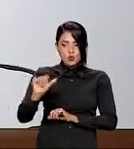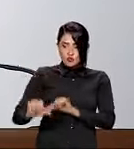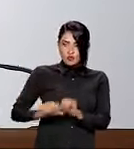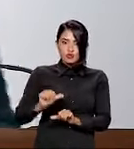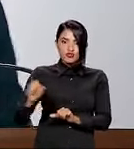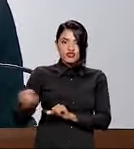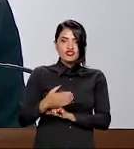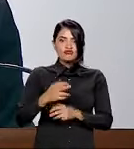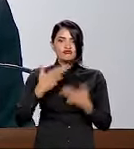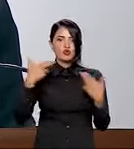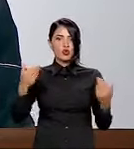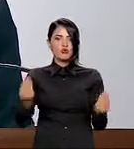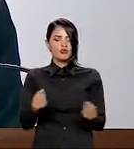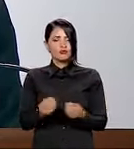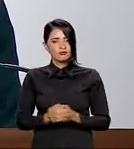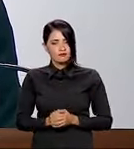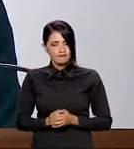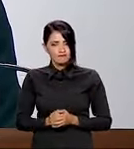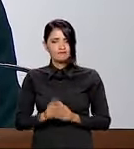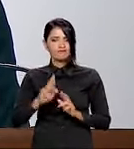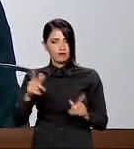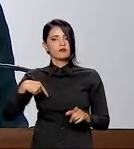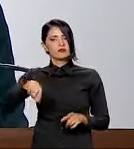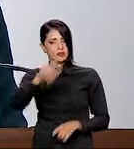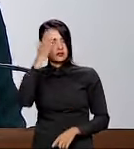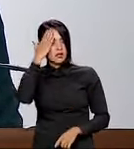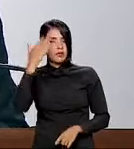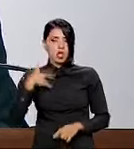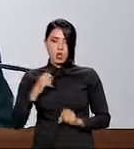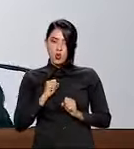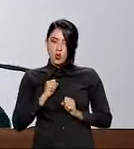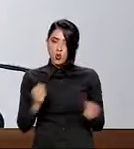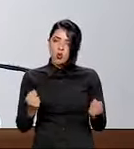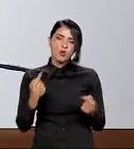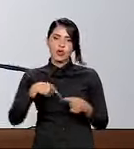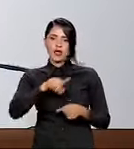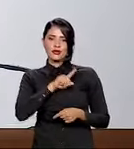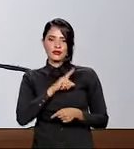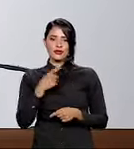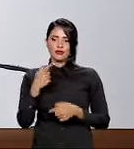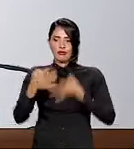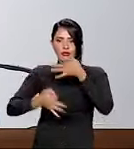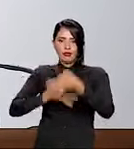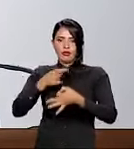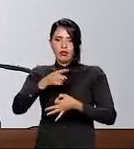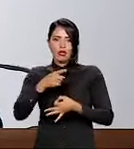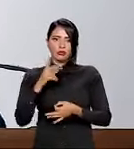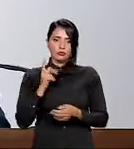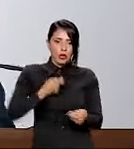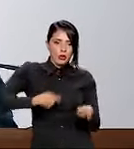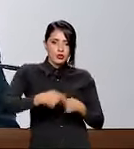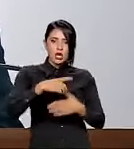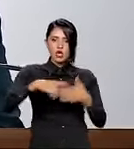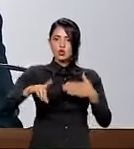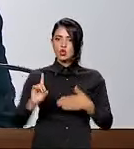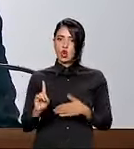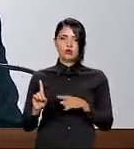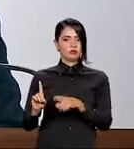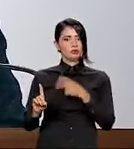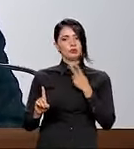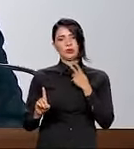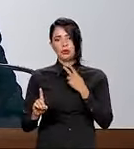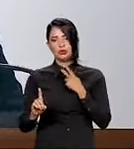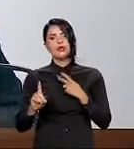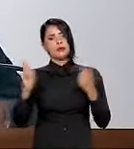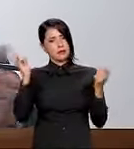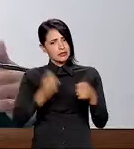inovação? Vocês sabem que eu defendo a ideia de que a gente não pode continuar negociando em dólar. Nós temos que construir uma